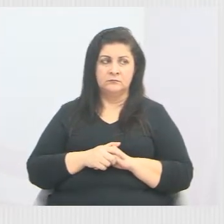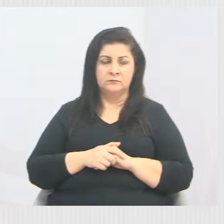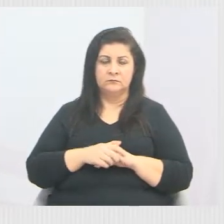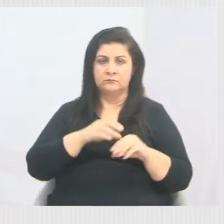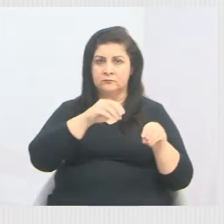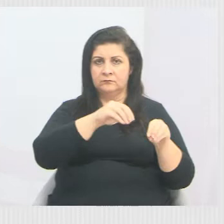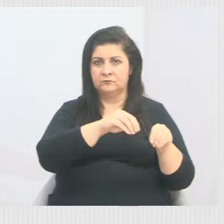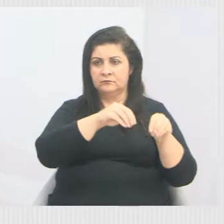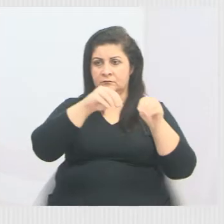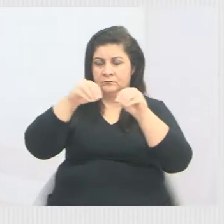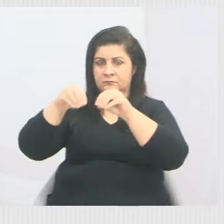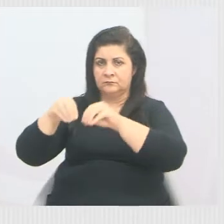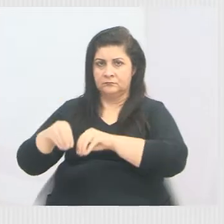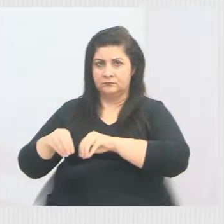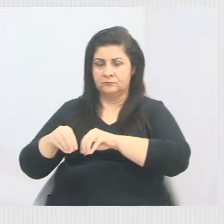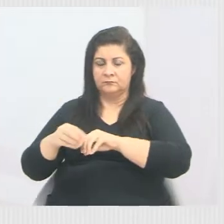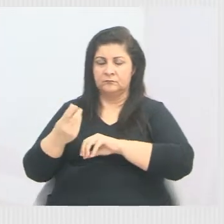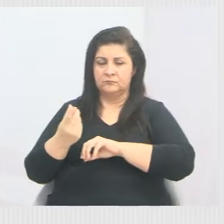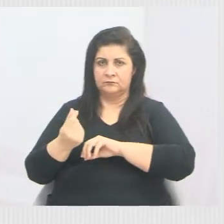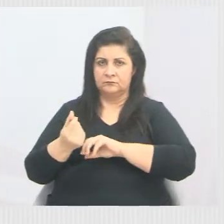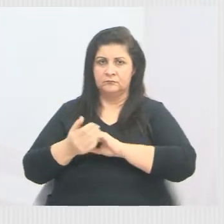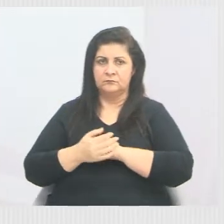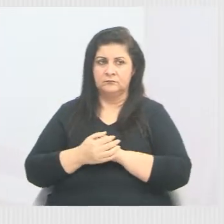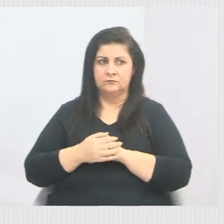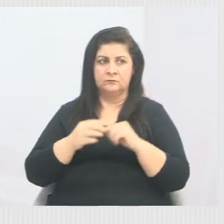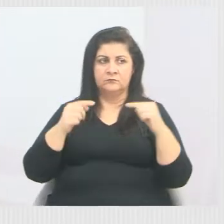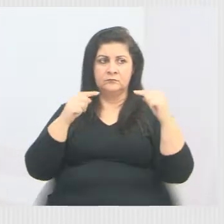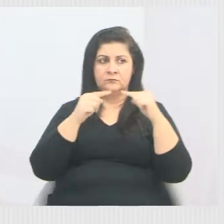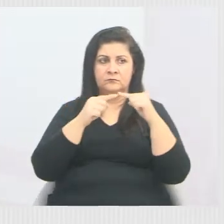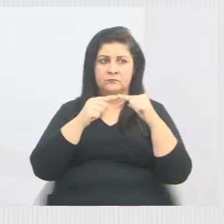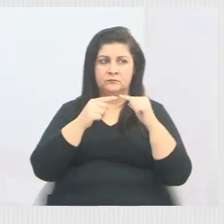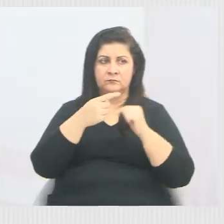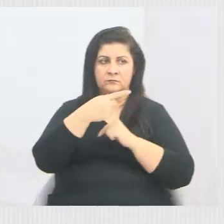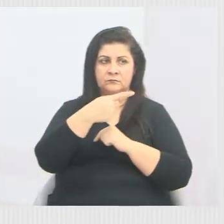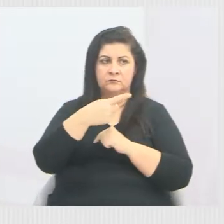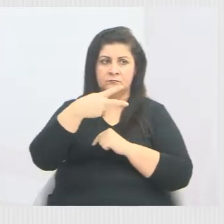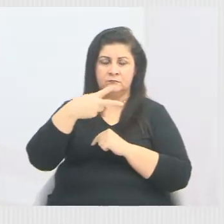Transferências de capital. Meta orçada anual,